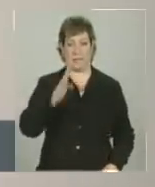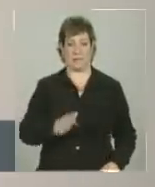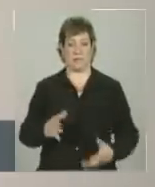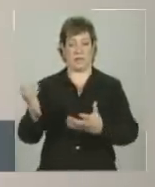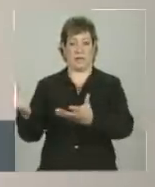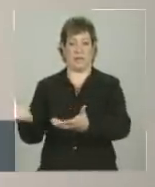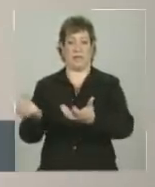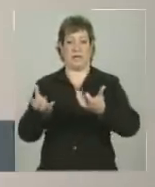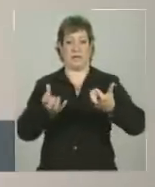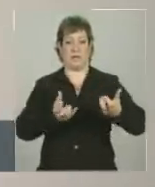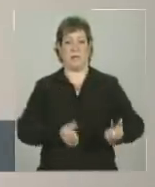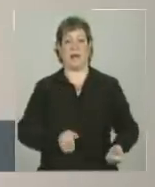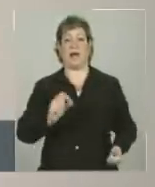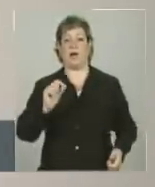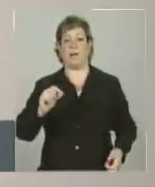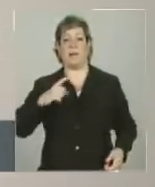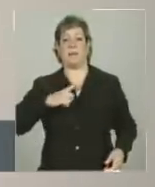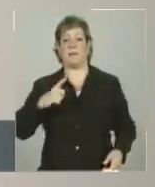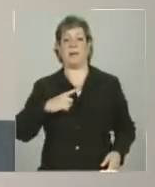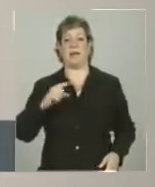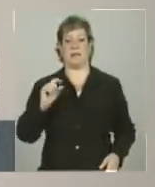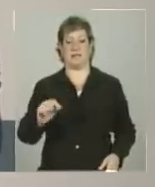hoje, nesta conferência,